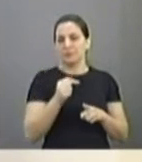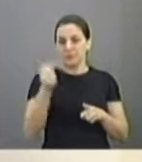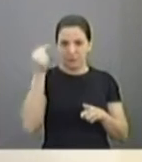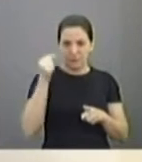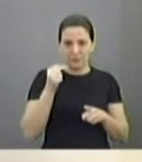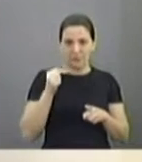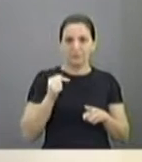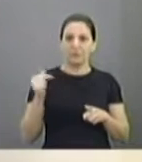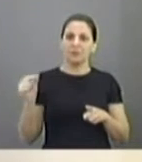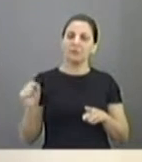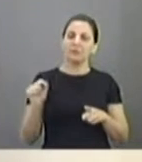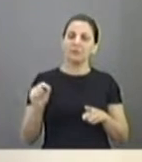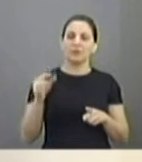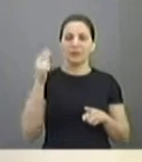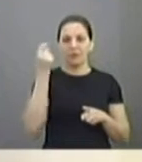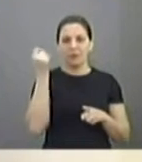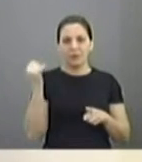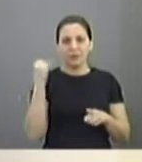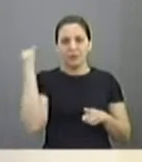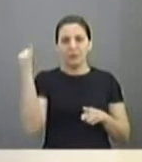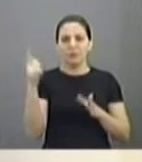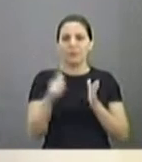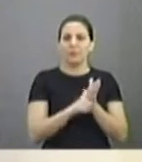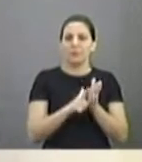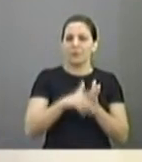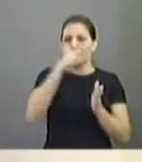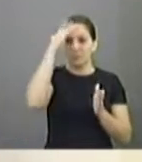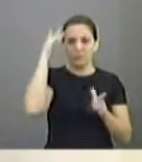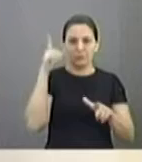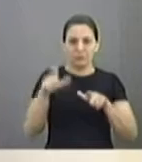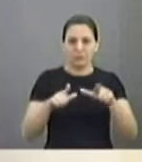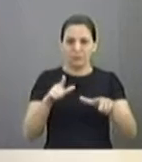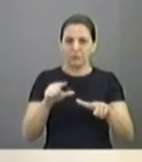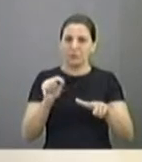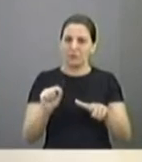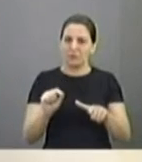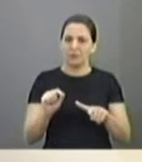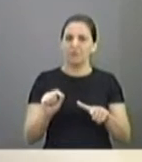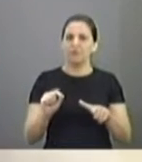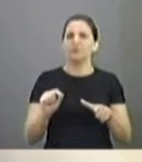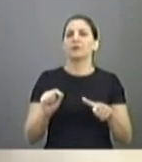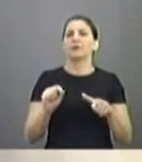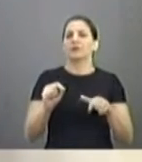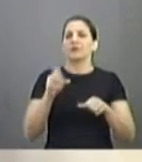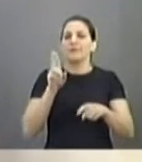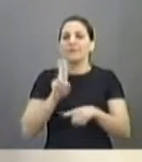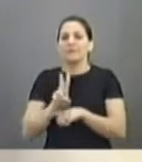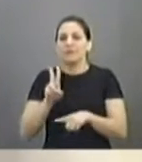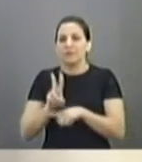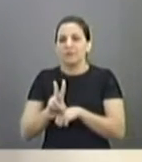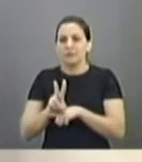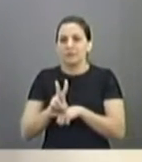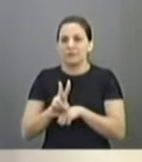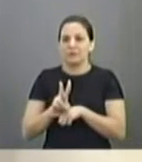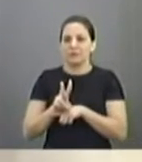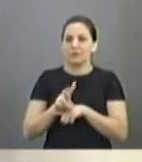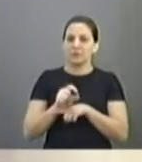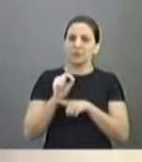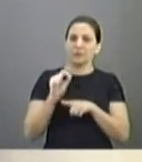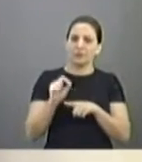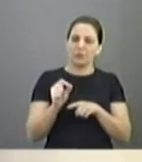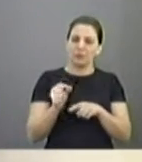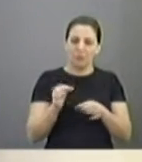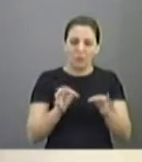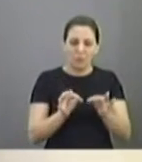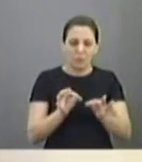que seria importante, que é importante o papel que o próprio servidor público faz no sentido de exercer uma fiscalização e um certo